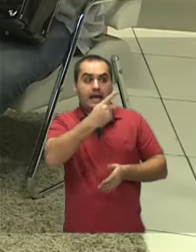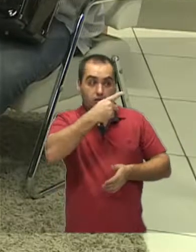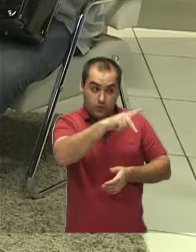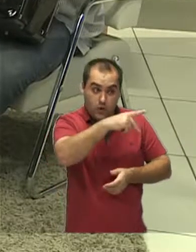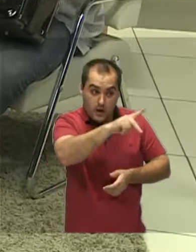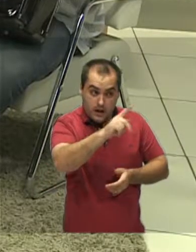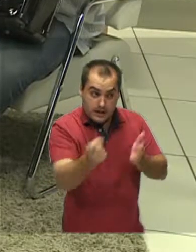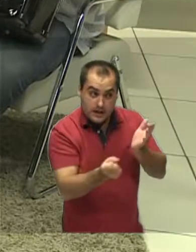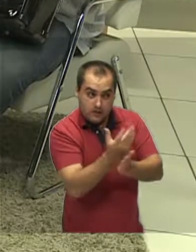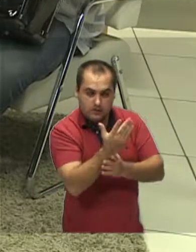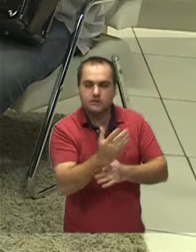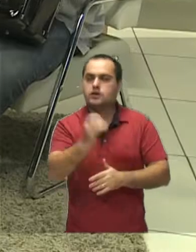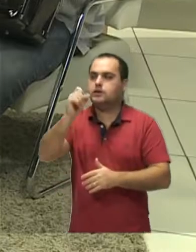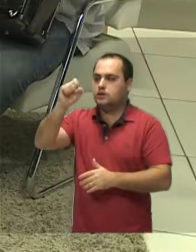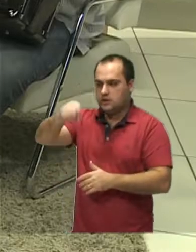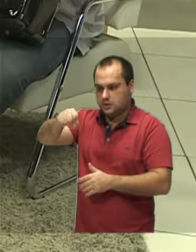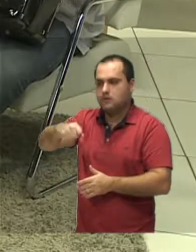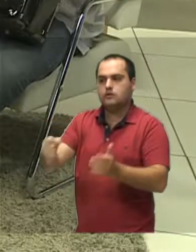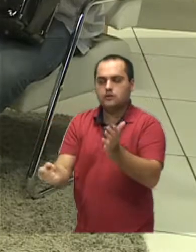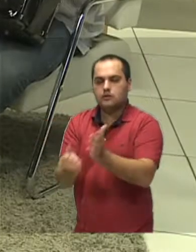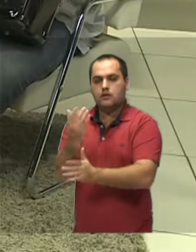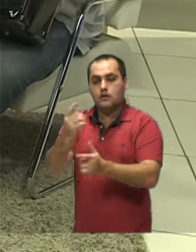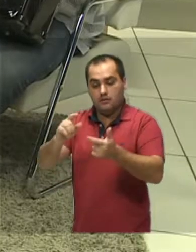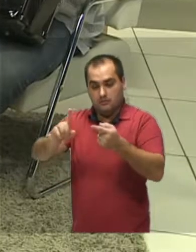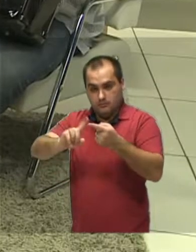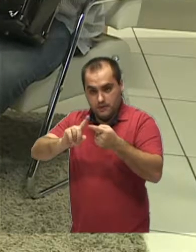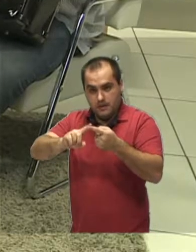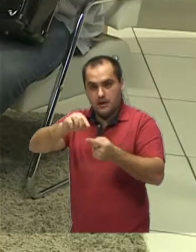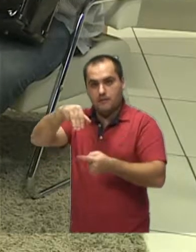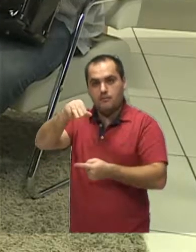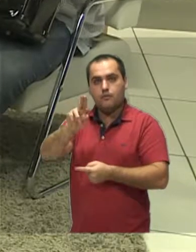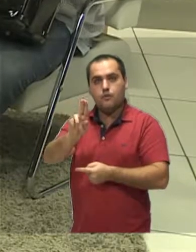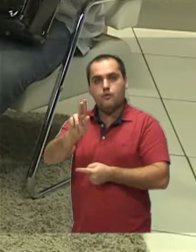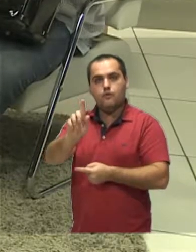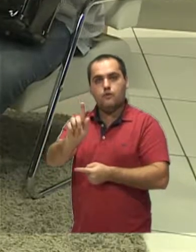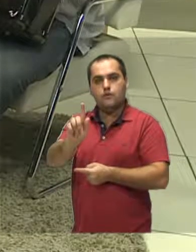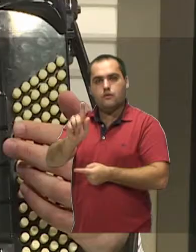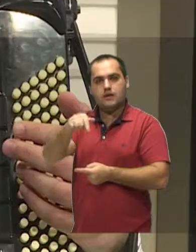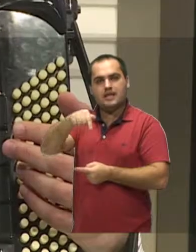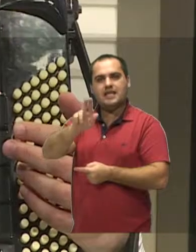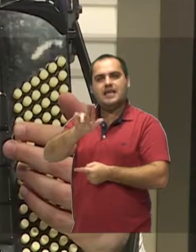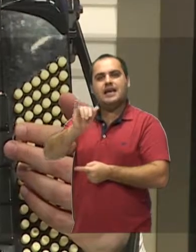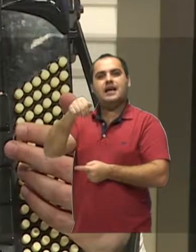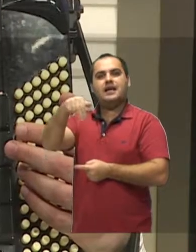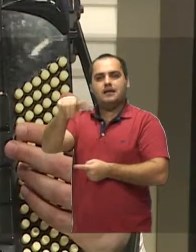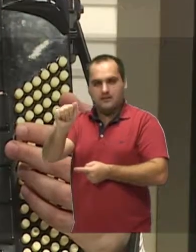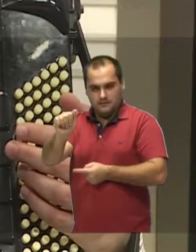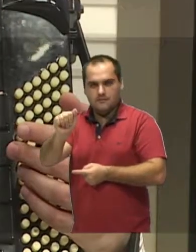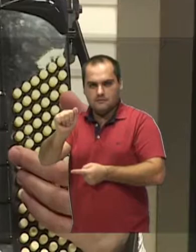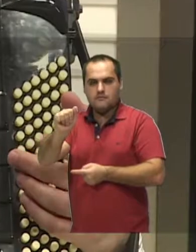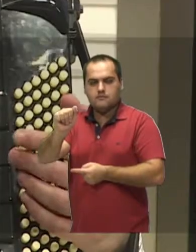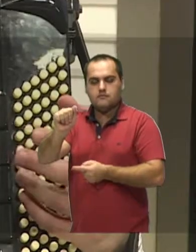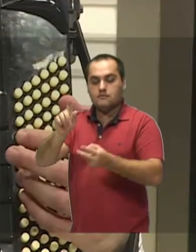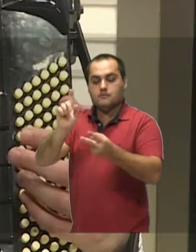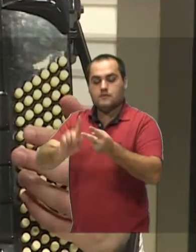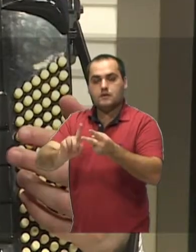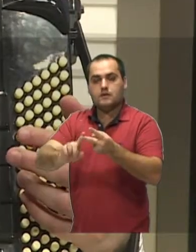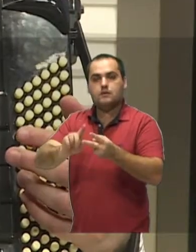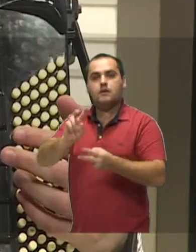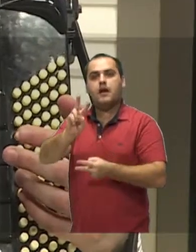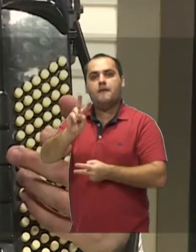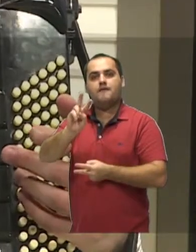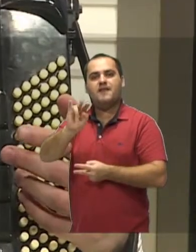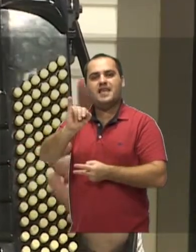autorais, são músicas minhas. A primeira se chama Sivuquiana, que eu fiz em homenagem ao mestre Sivuca, né? E essa segunda,